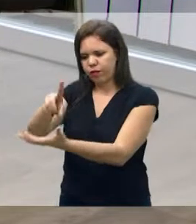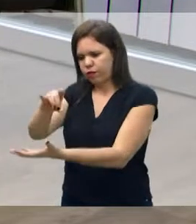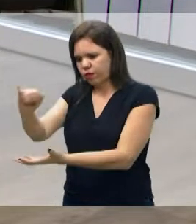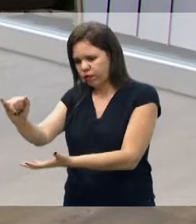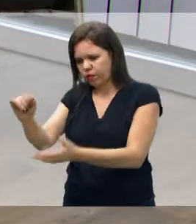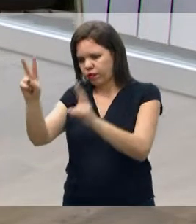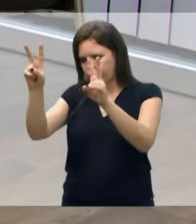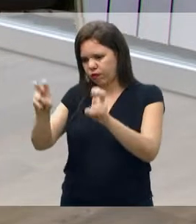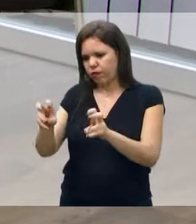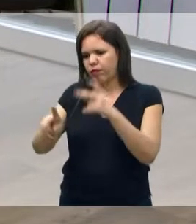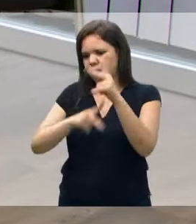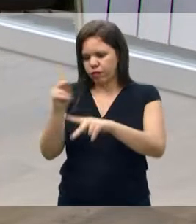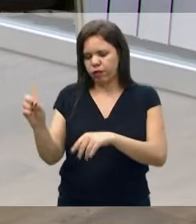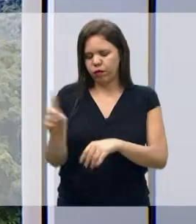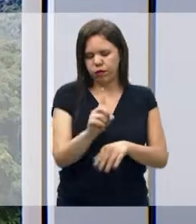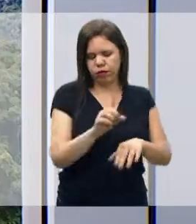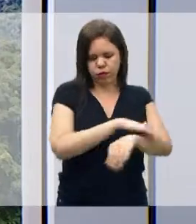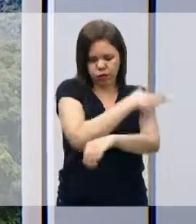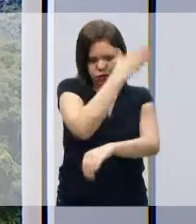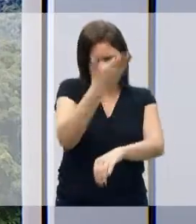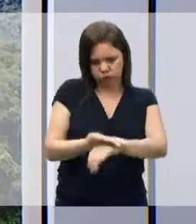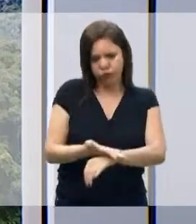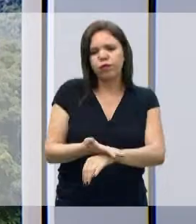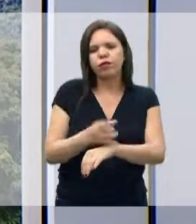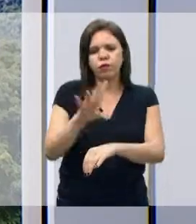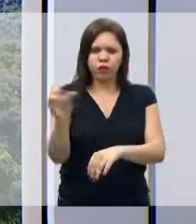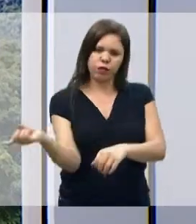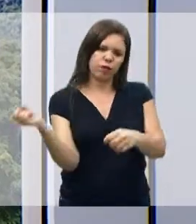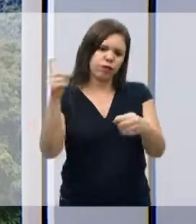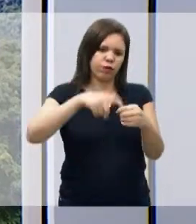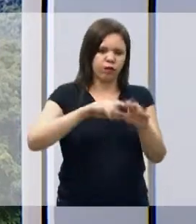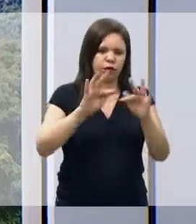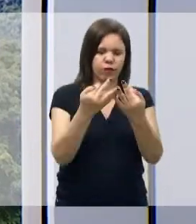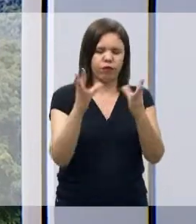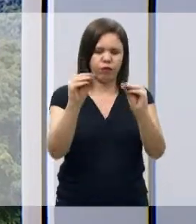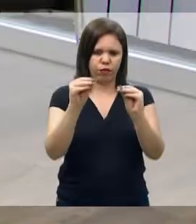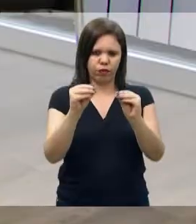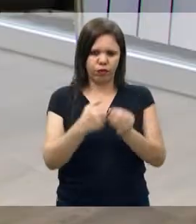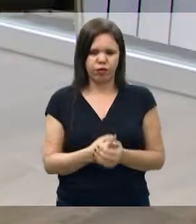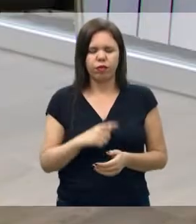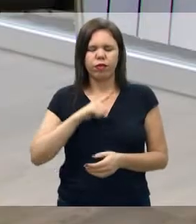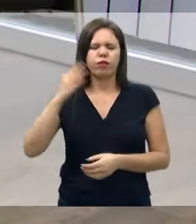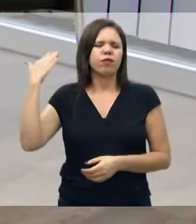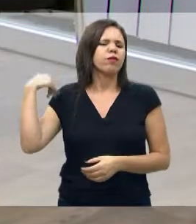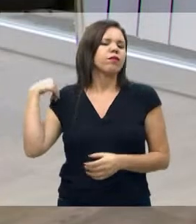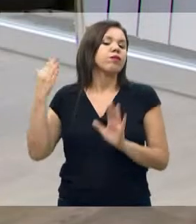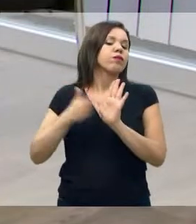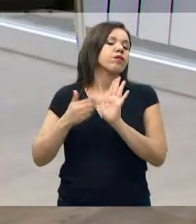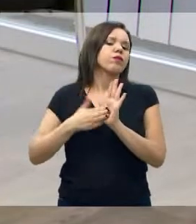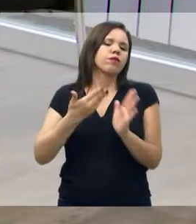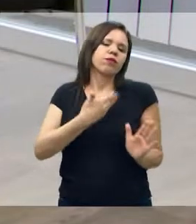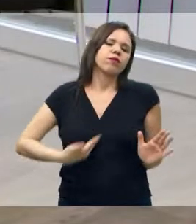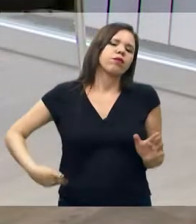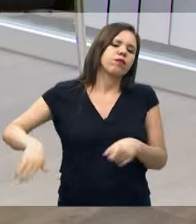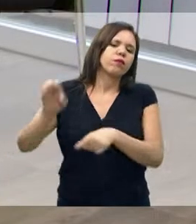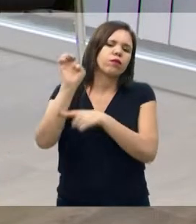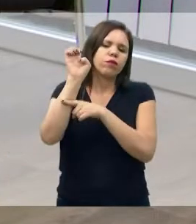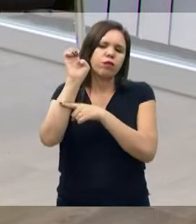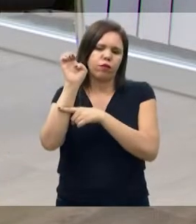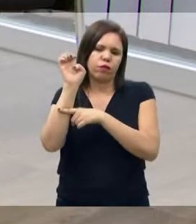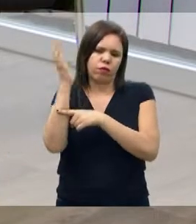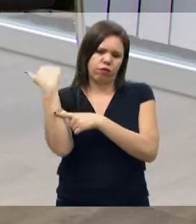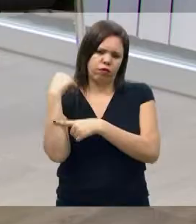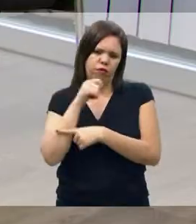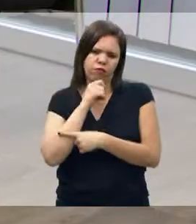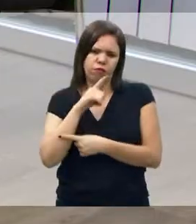Que as pessoas possam passar o dia e retornar para a família à noite. Existia aquela proposta do governo do estado,